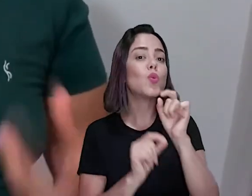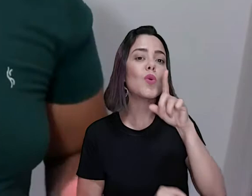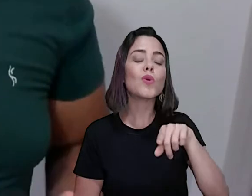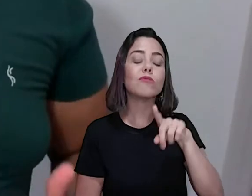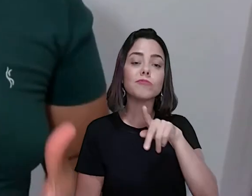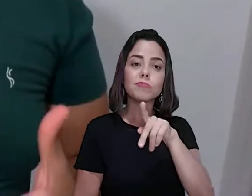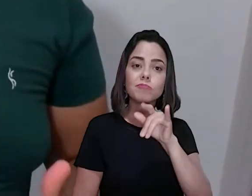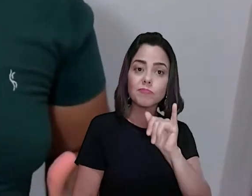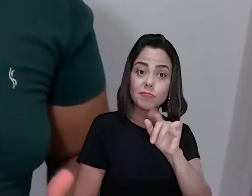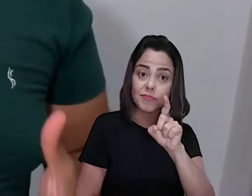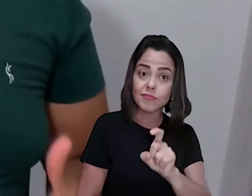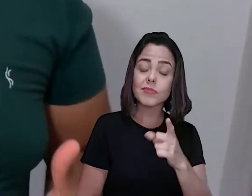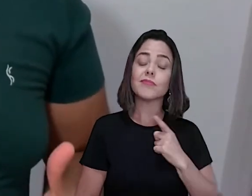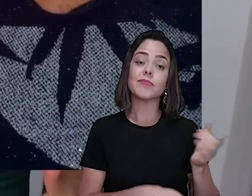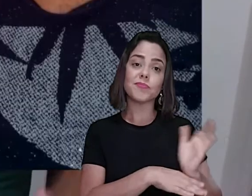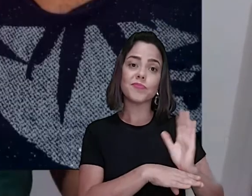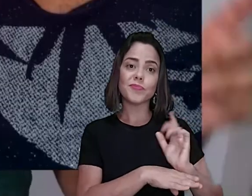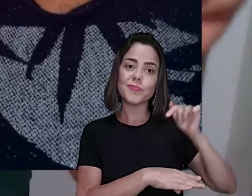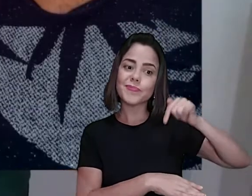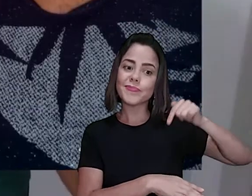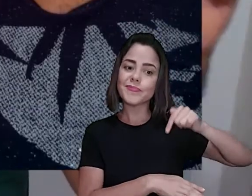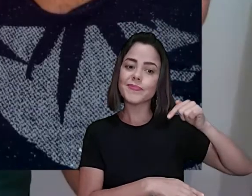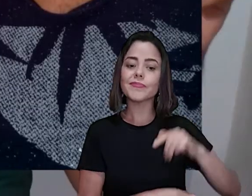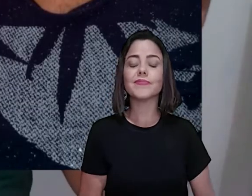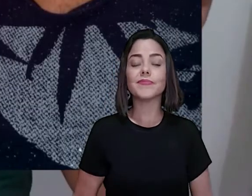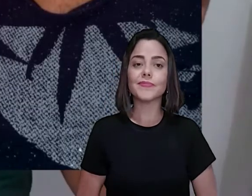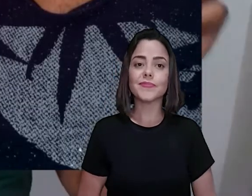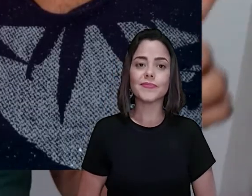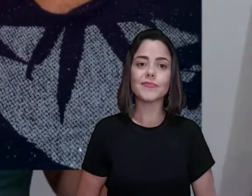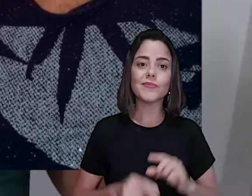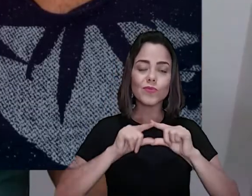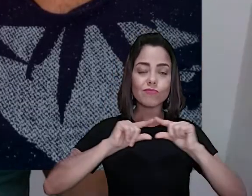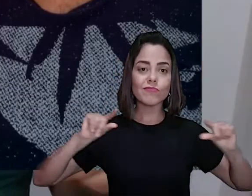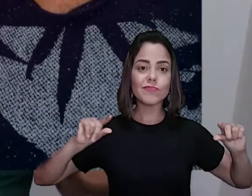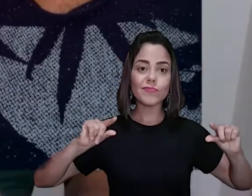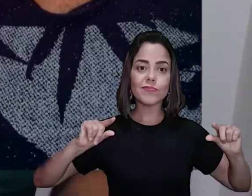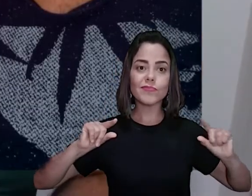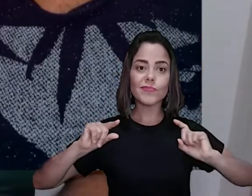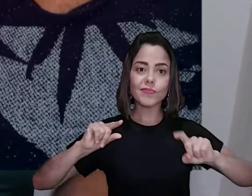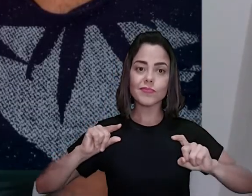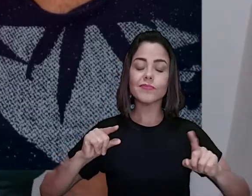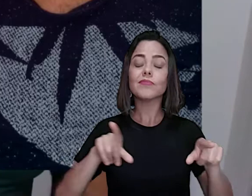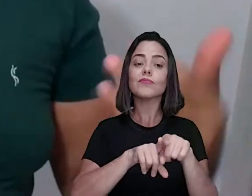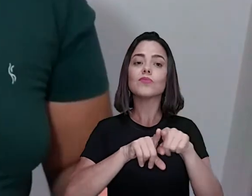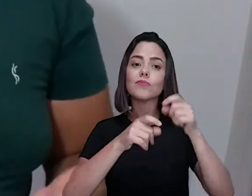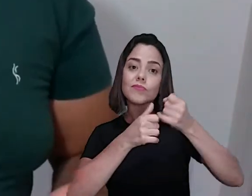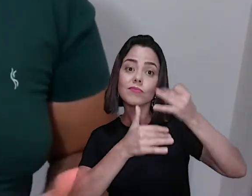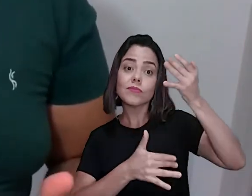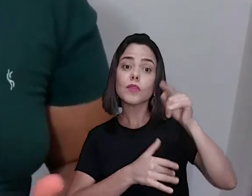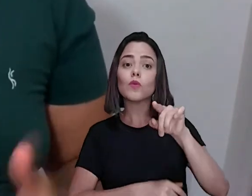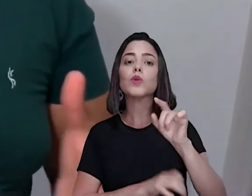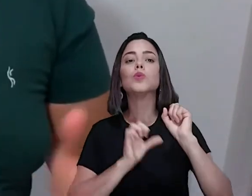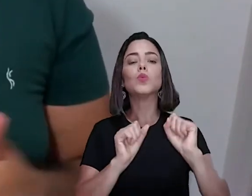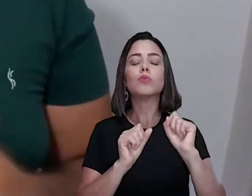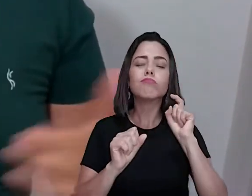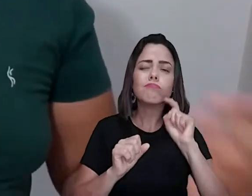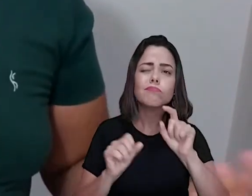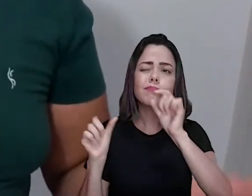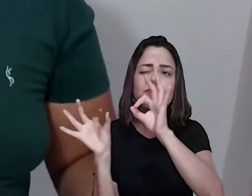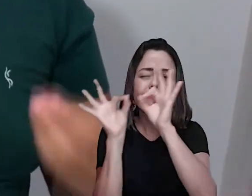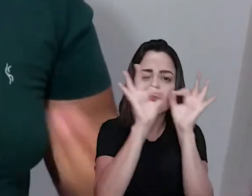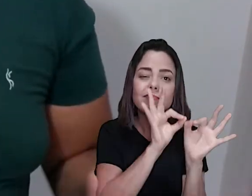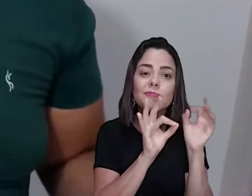gente já tem um vídeo sobre ele aqui no canal. Eu vou deixar o link aqui nos cards e também na descrição desse vídeo, e aí você pode ir lá assistir